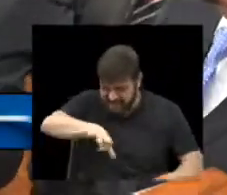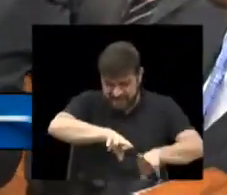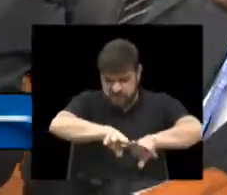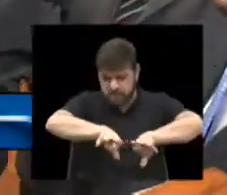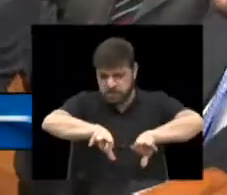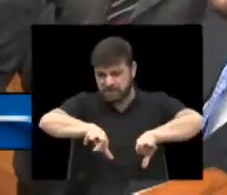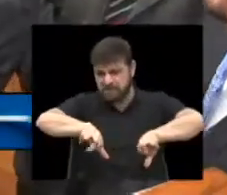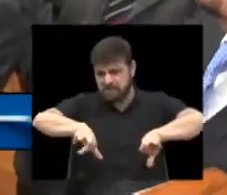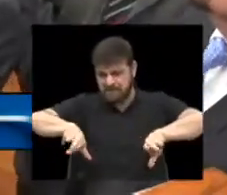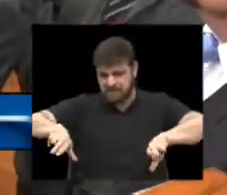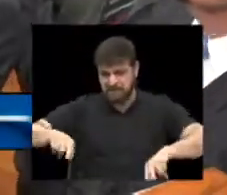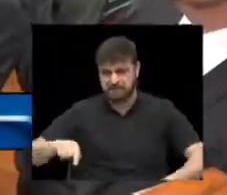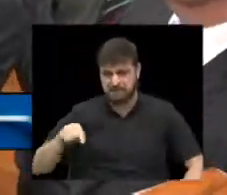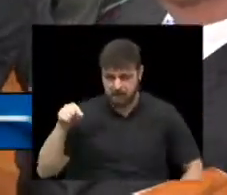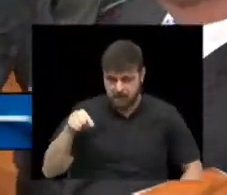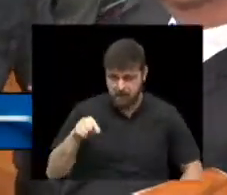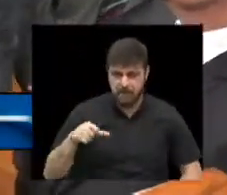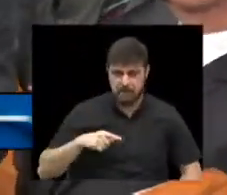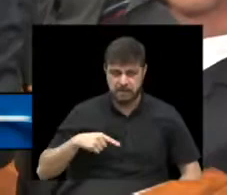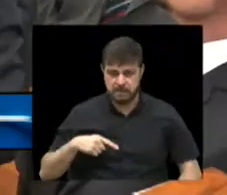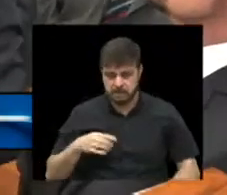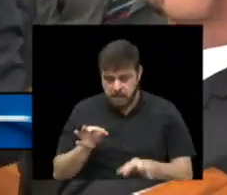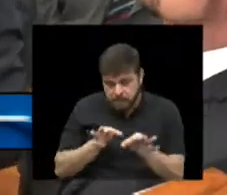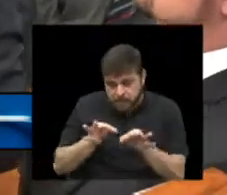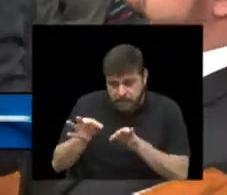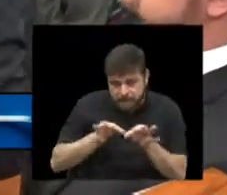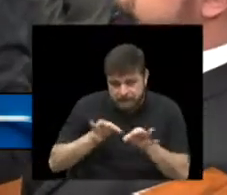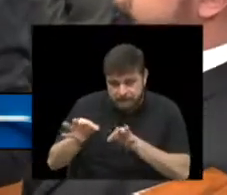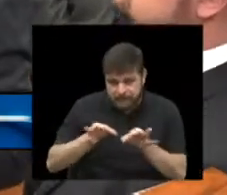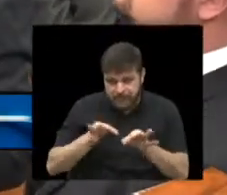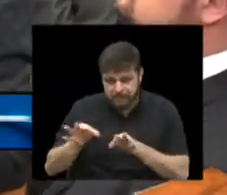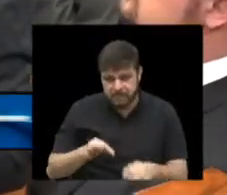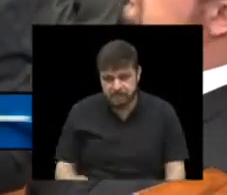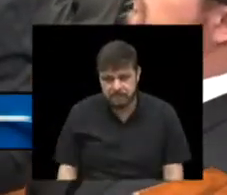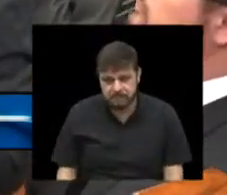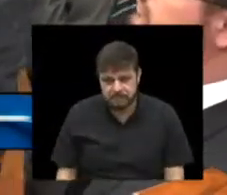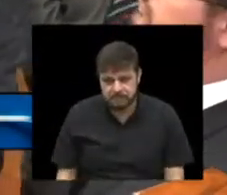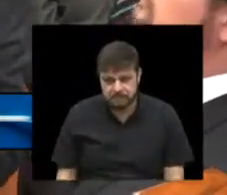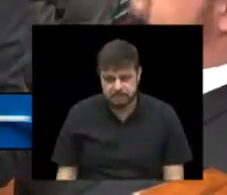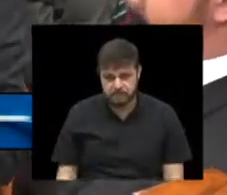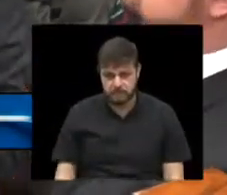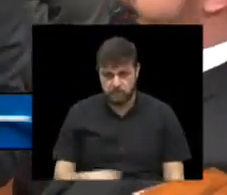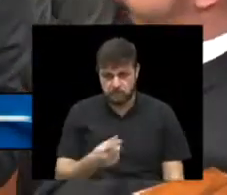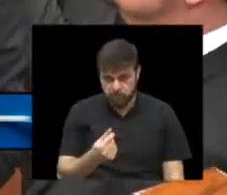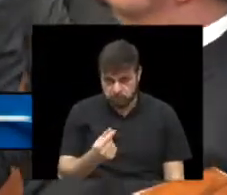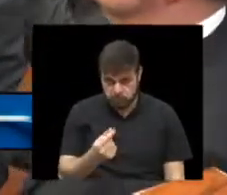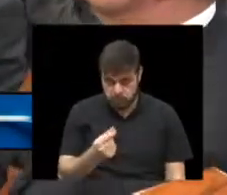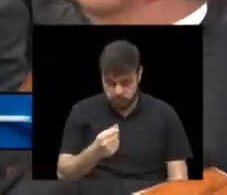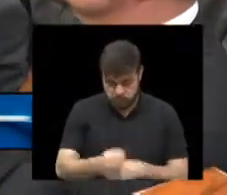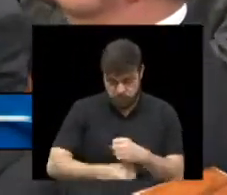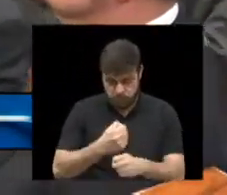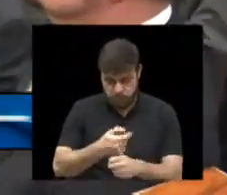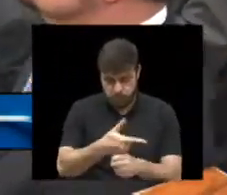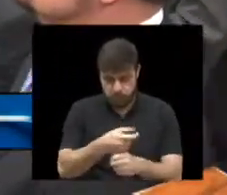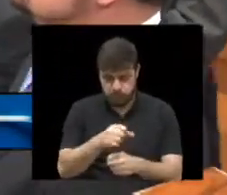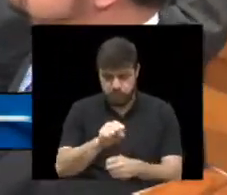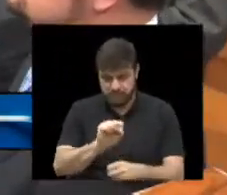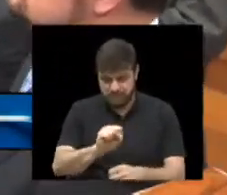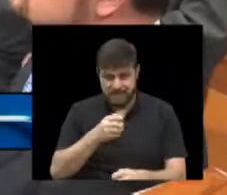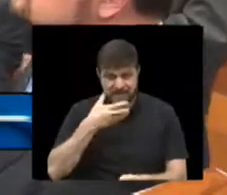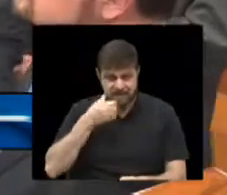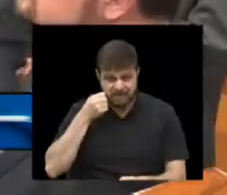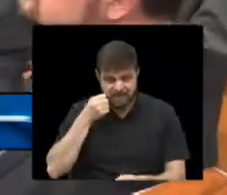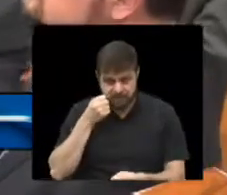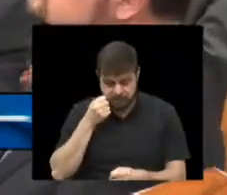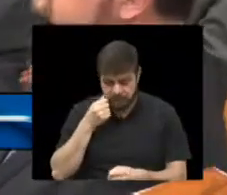só, aonde na confecção do plano do orçamento para o ano que vem, é onde ele vai